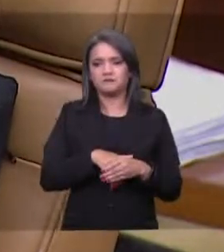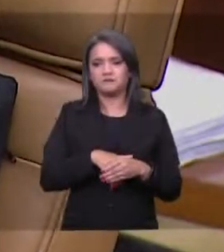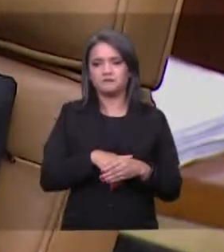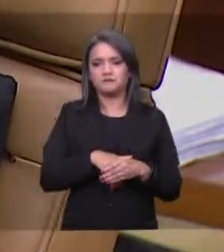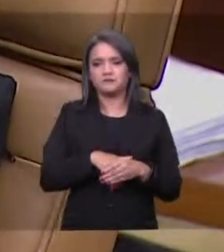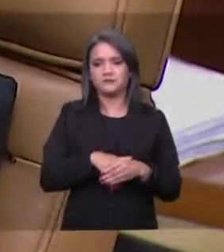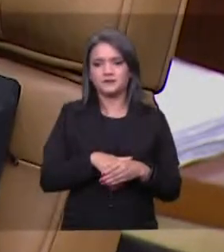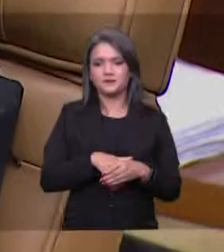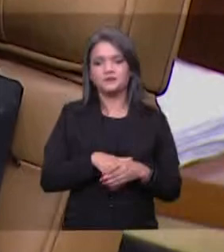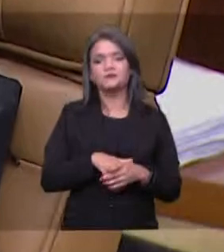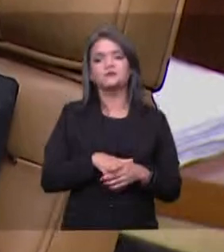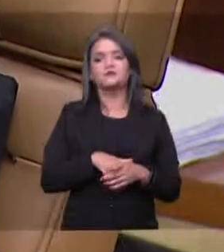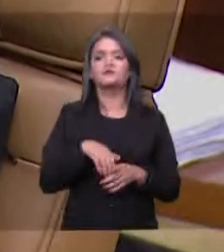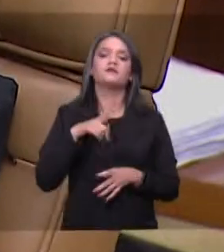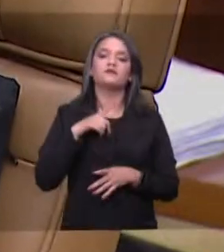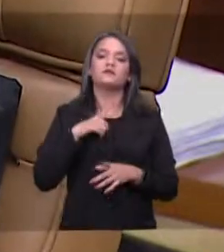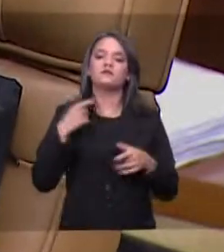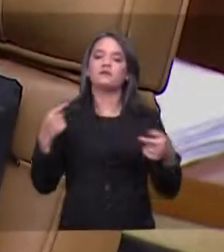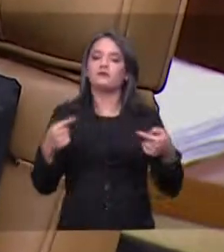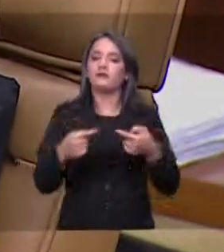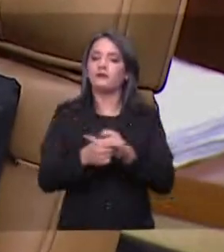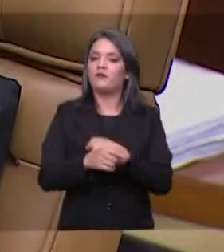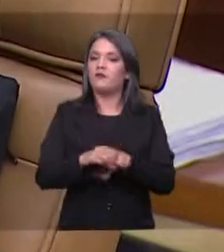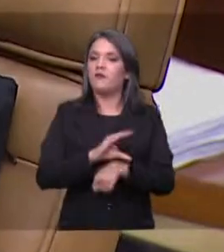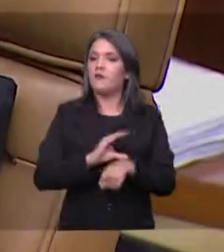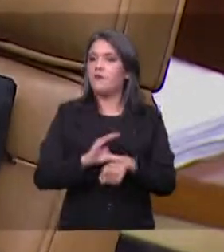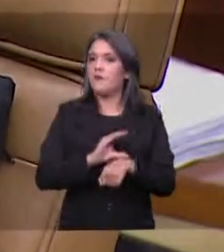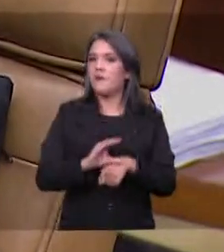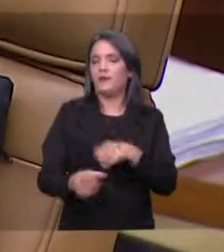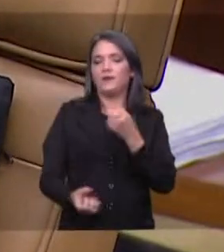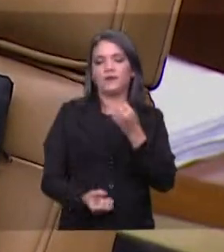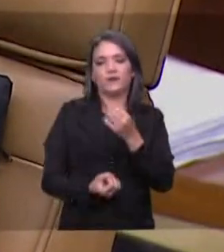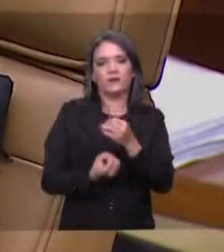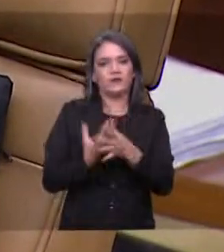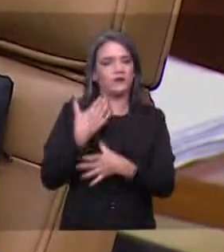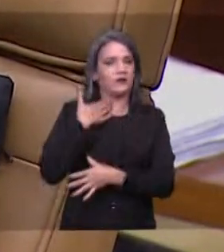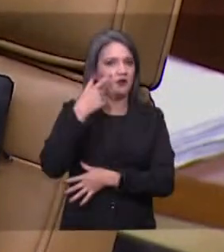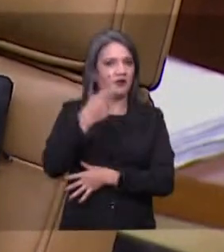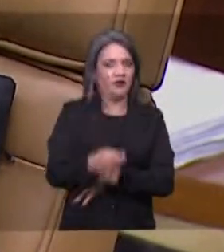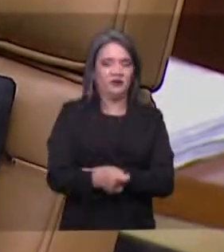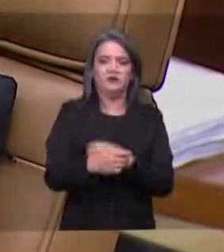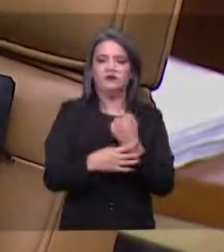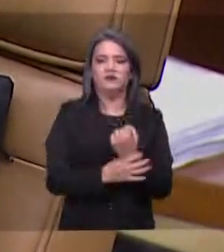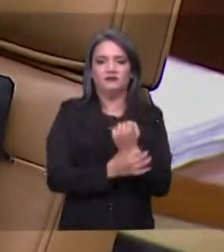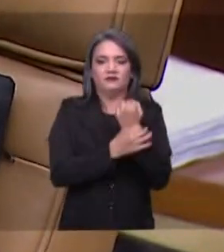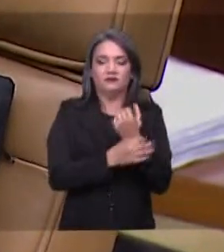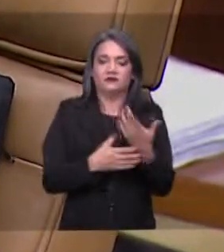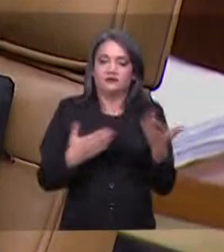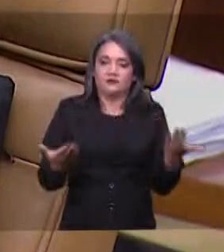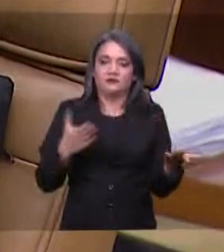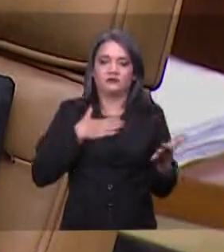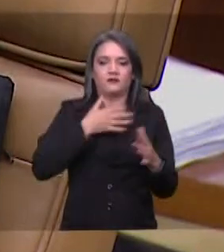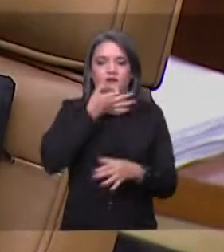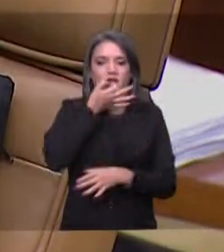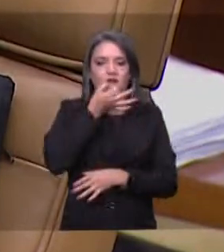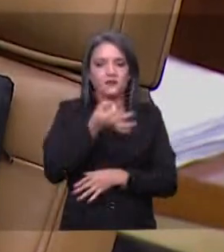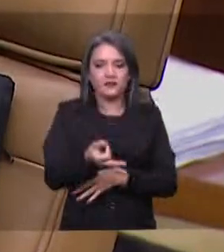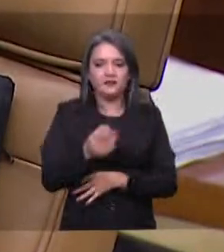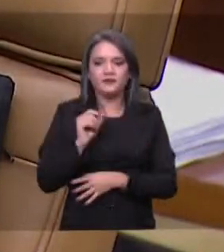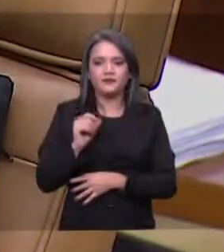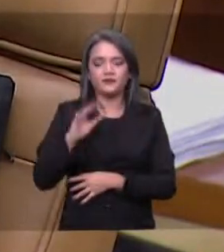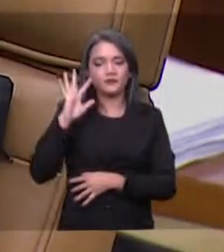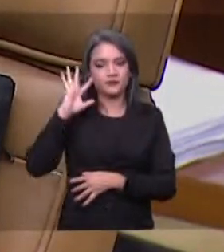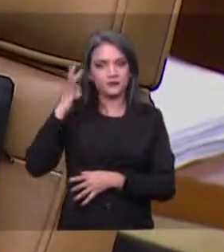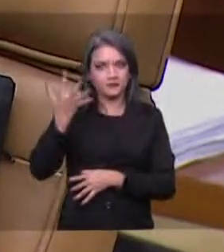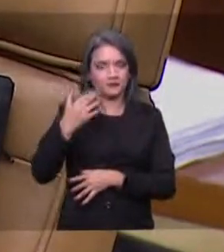à inconstitucionalidade formal da criação do juiz de garantias. Então, aqui, a minha proposição, as decisões